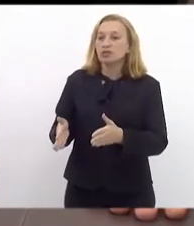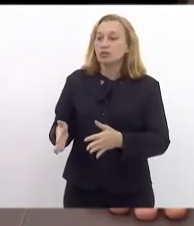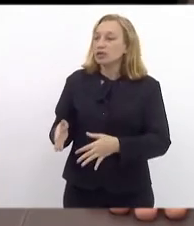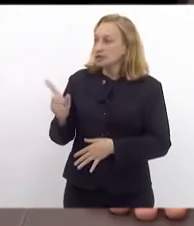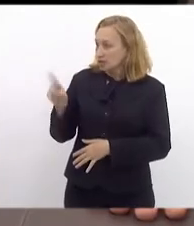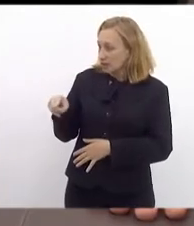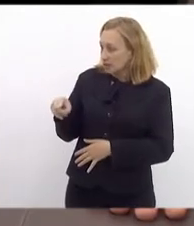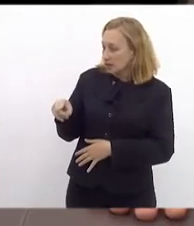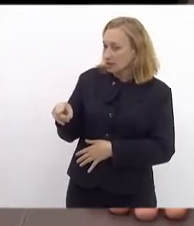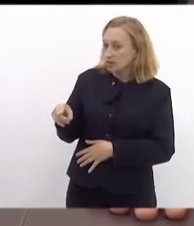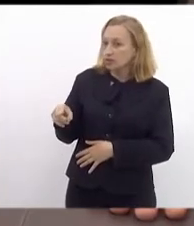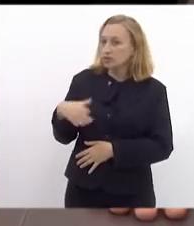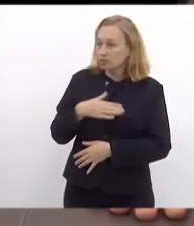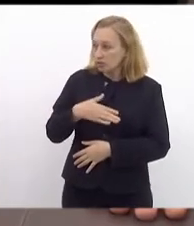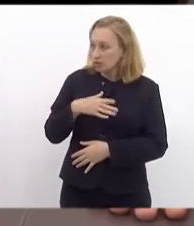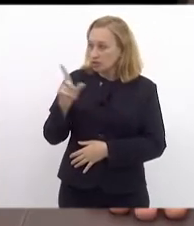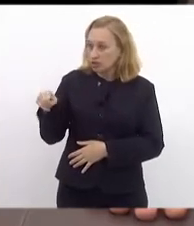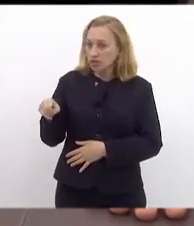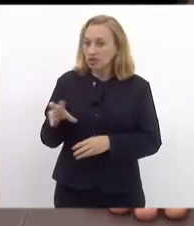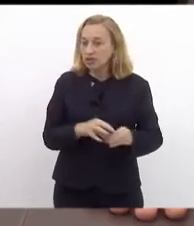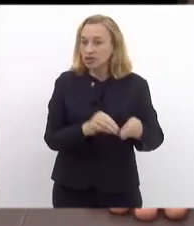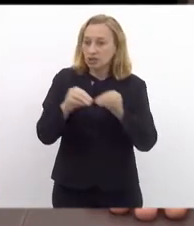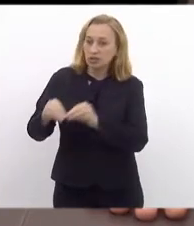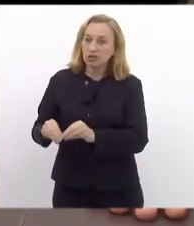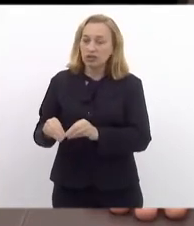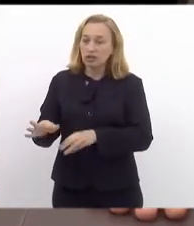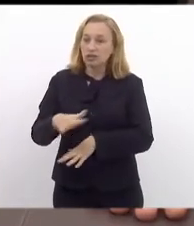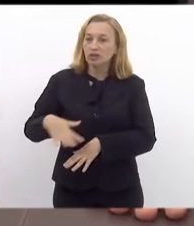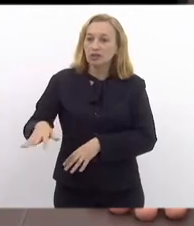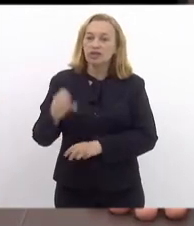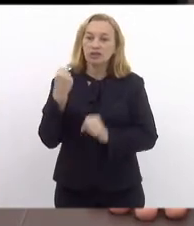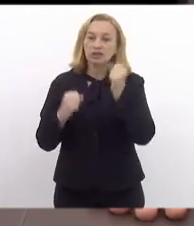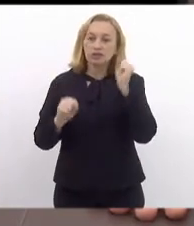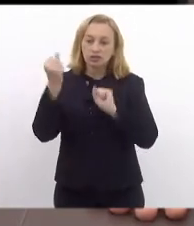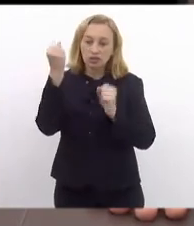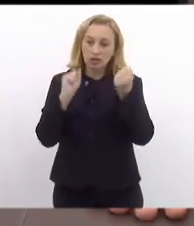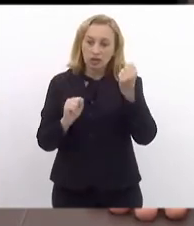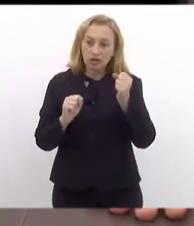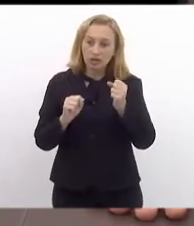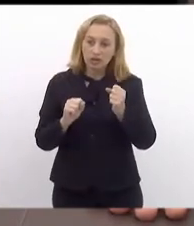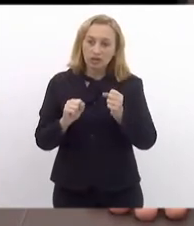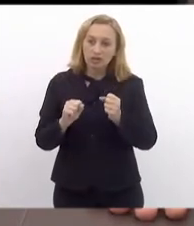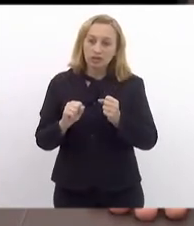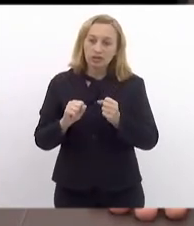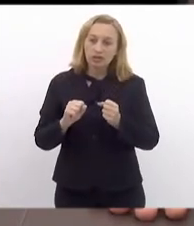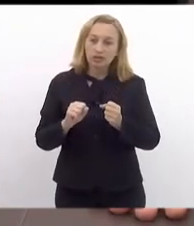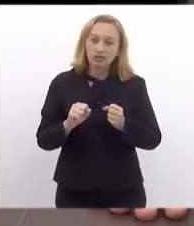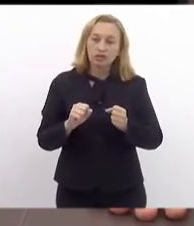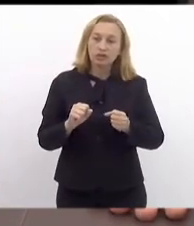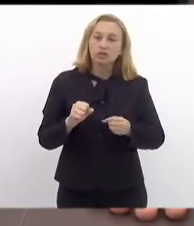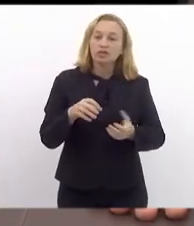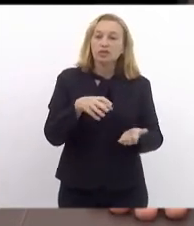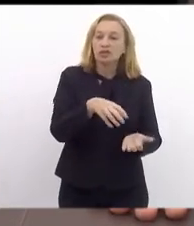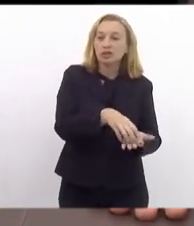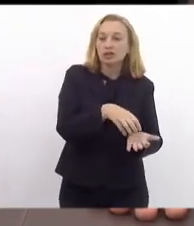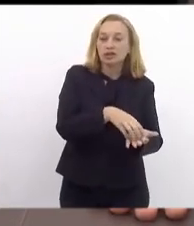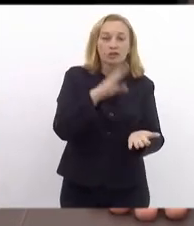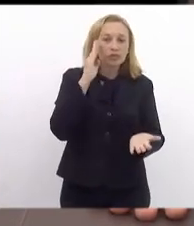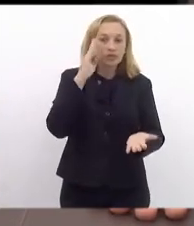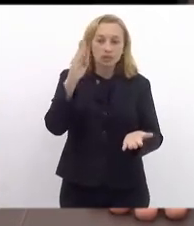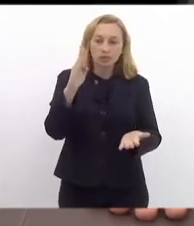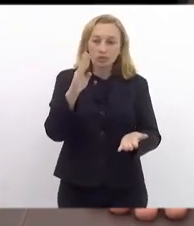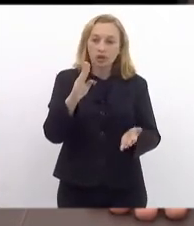gosta bastante e ela transferiu do setor industrial Regional para um setor econômico específico